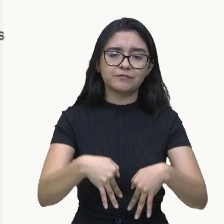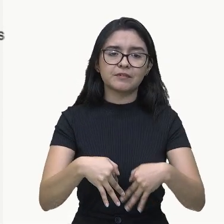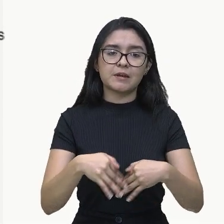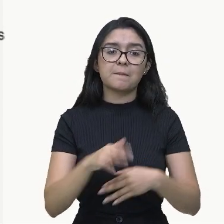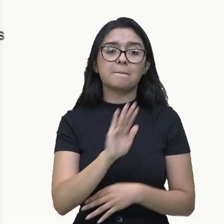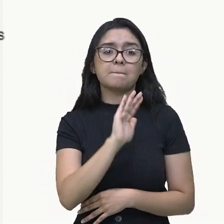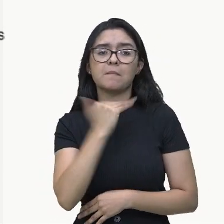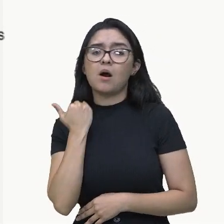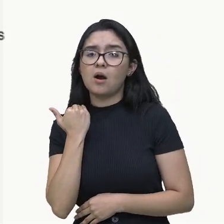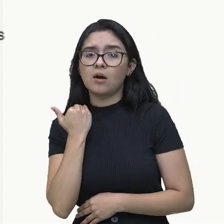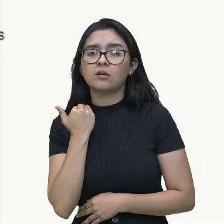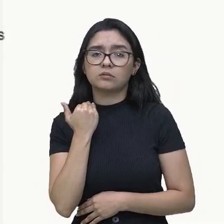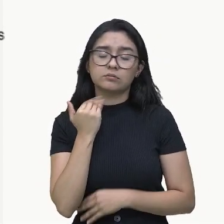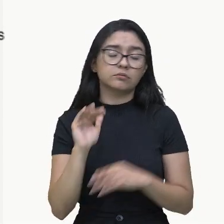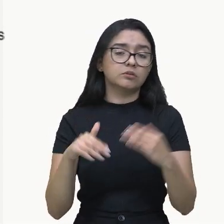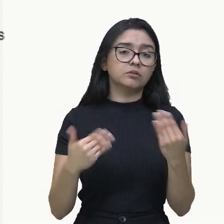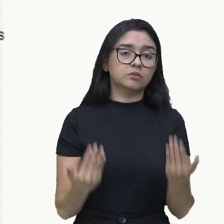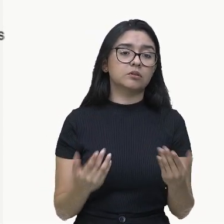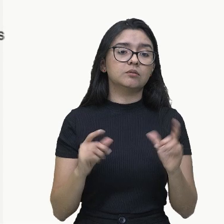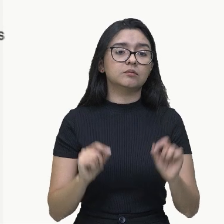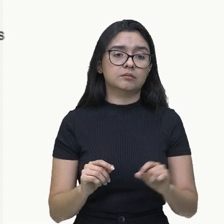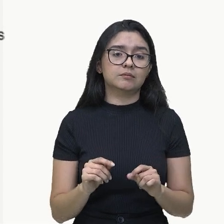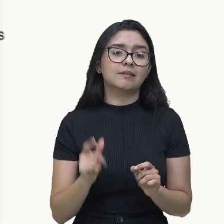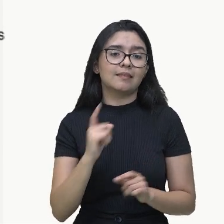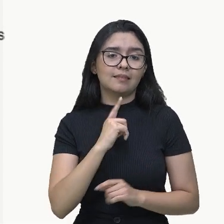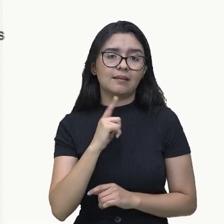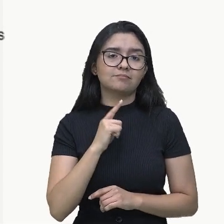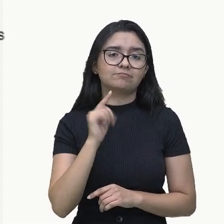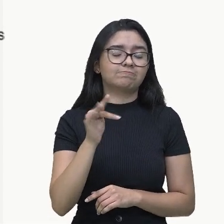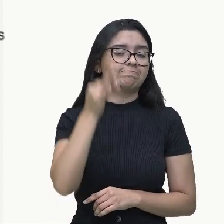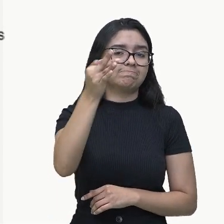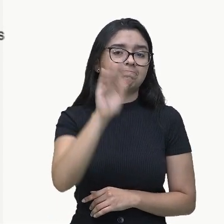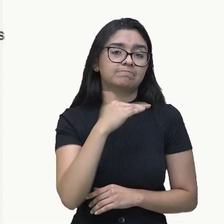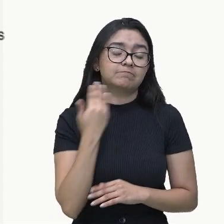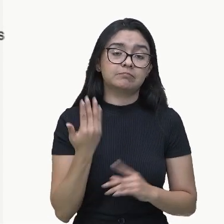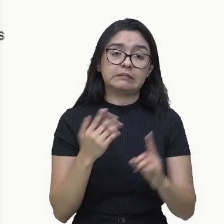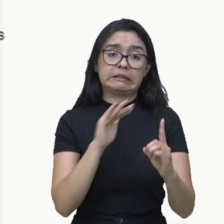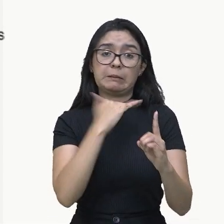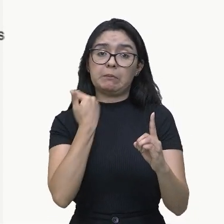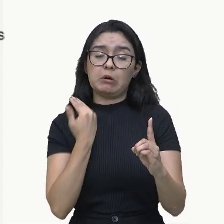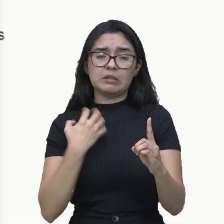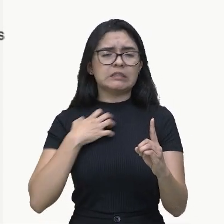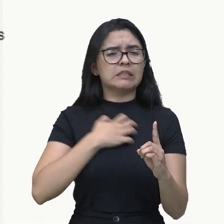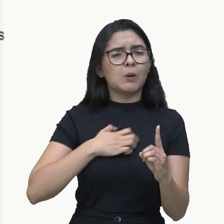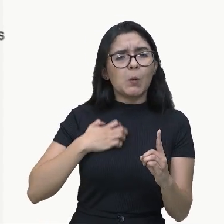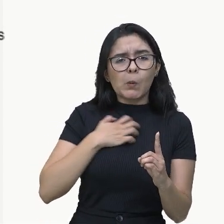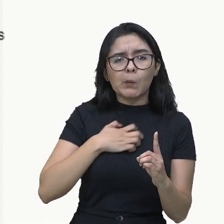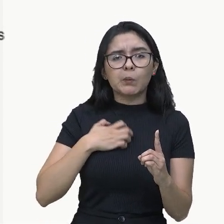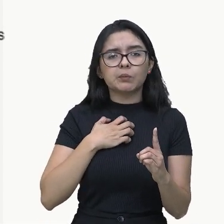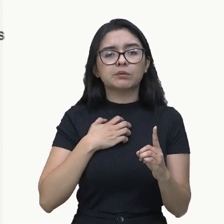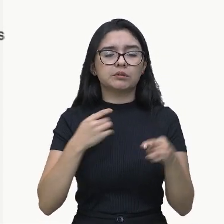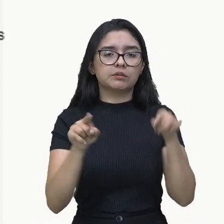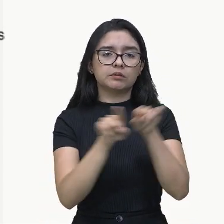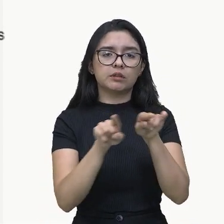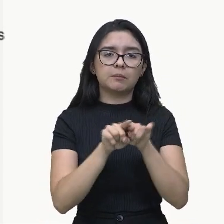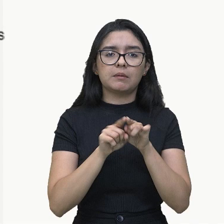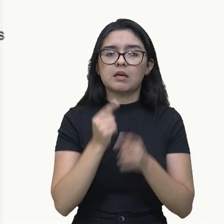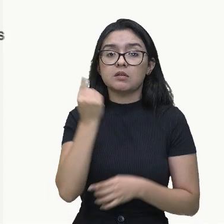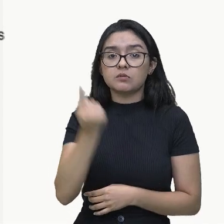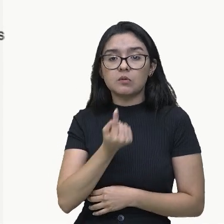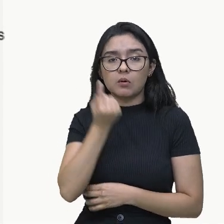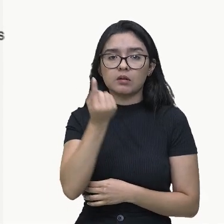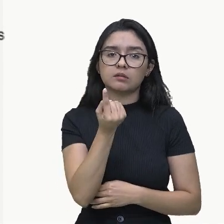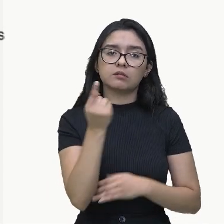morte certo então há uma brevidade quem sabe a morte angústia de quem vive quem sabe a solidão